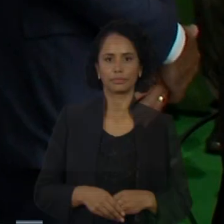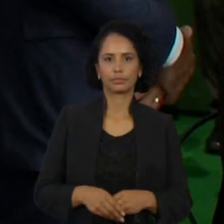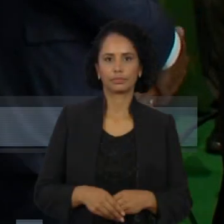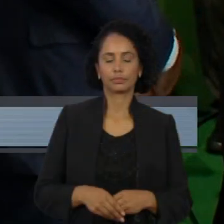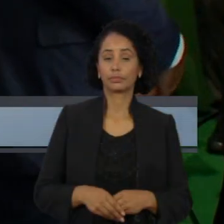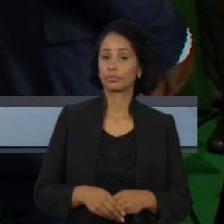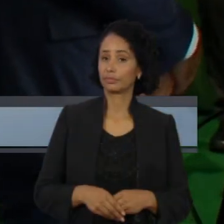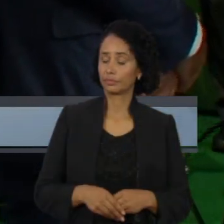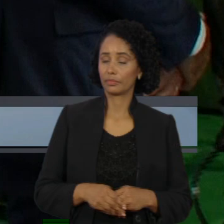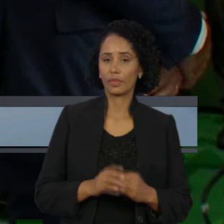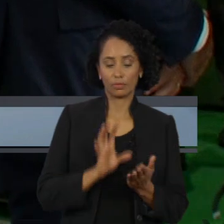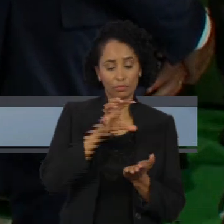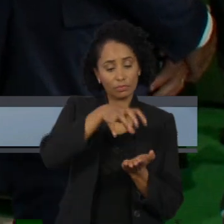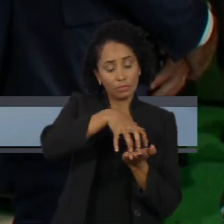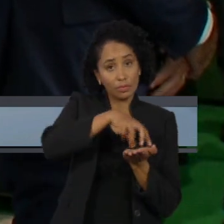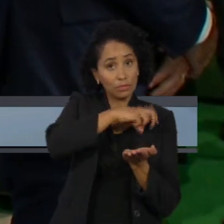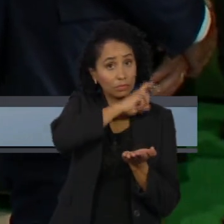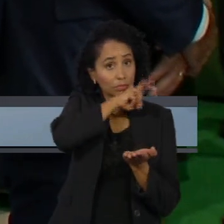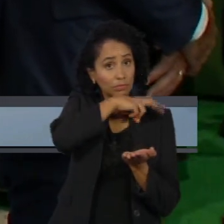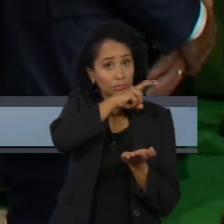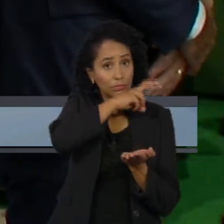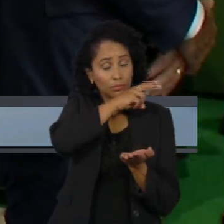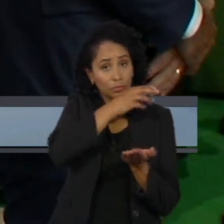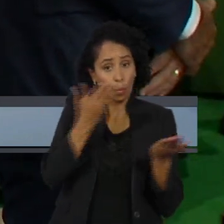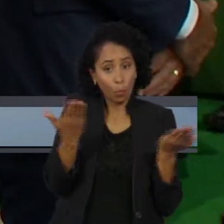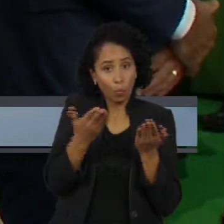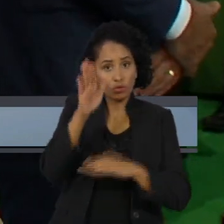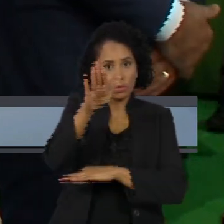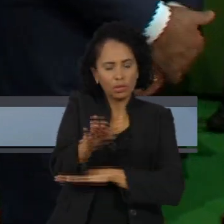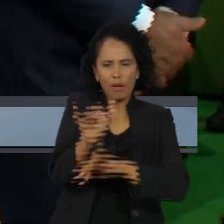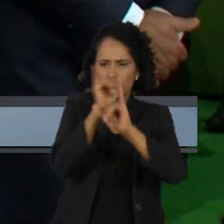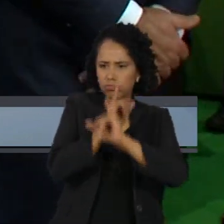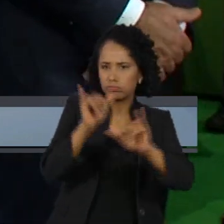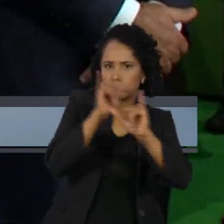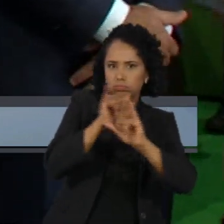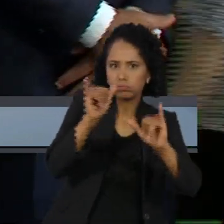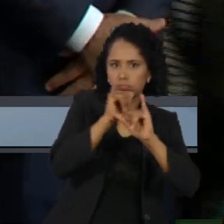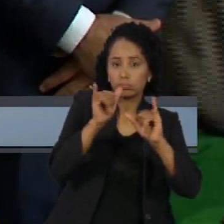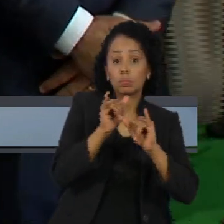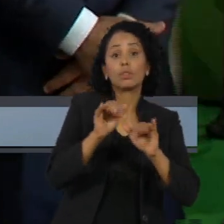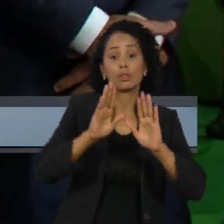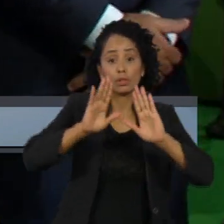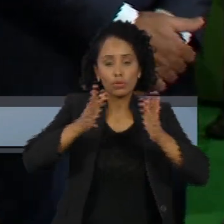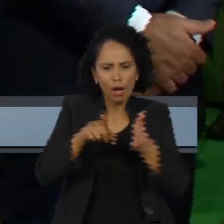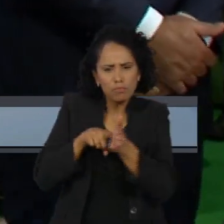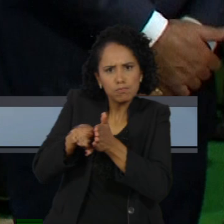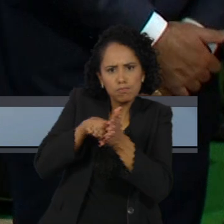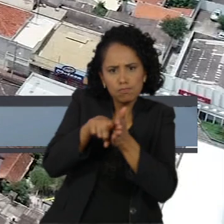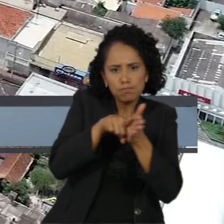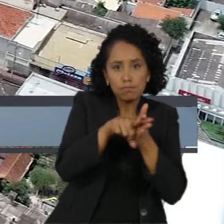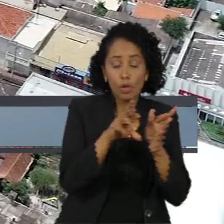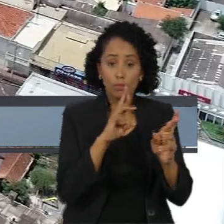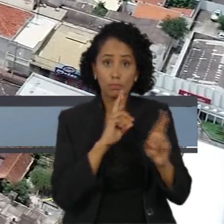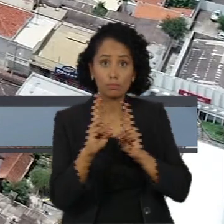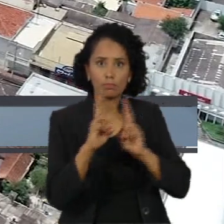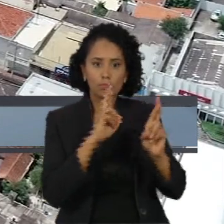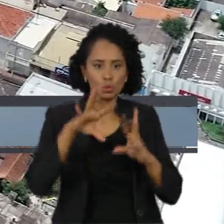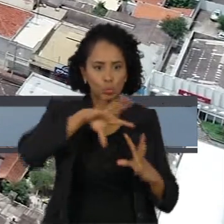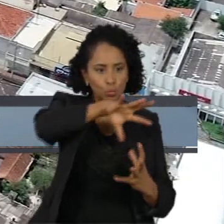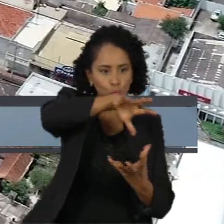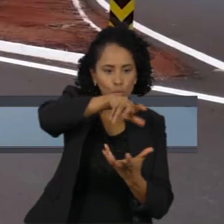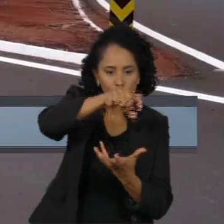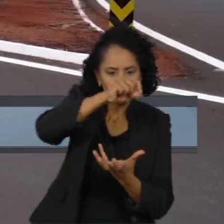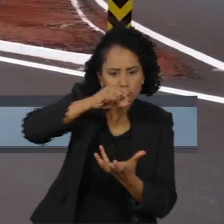O Instituto Butantan divulgou nesta tarde os resultados de um estudo inédito em todo o mundo, feito na cidade